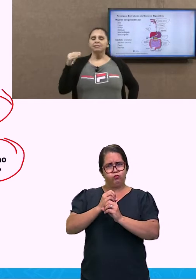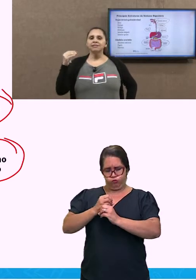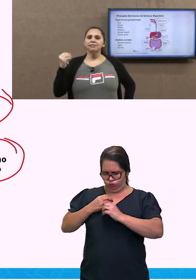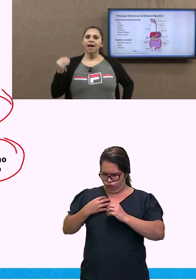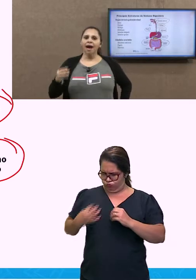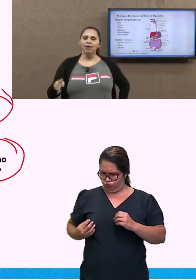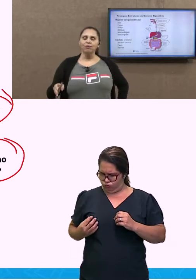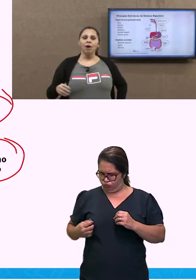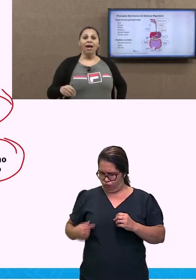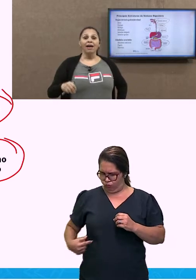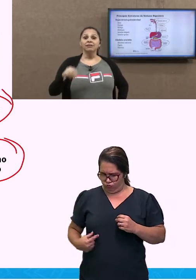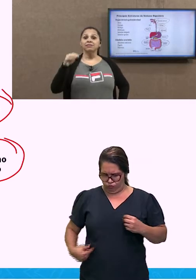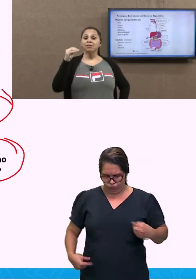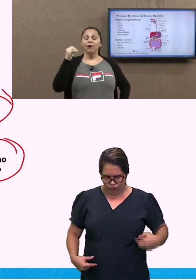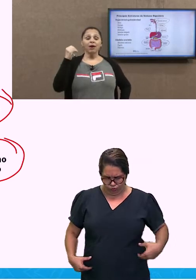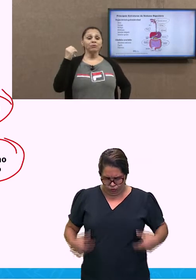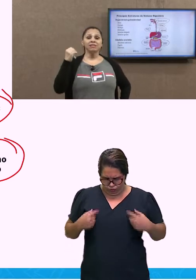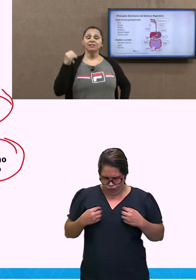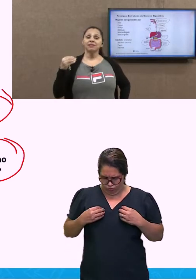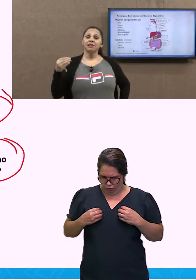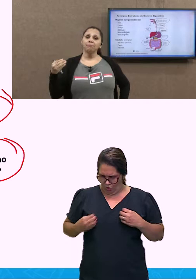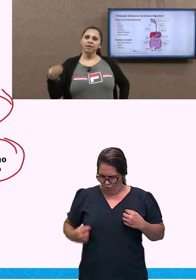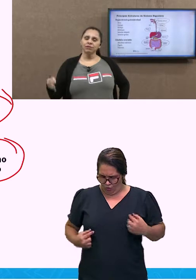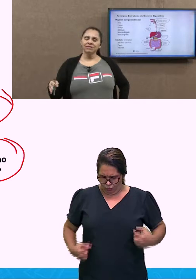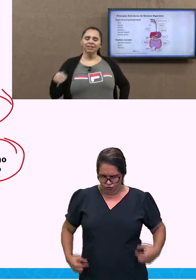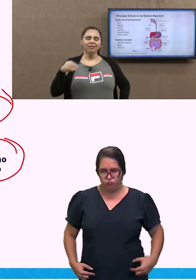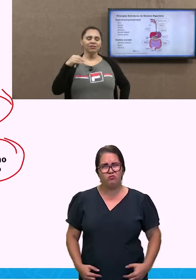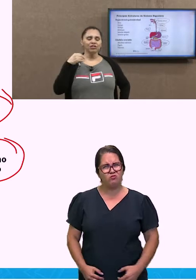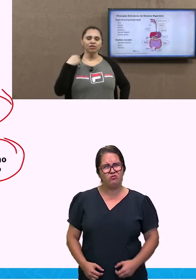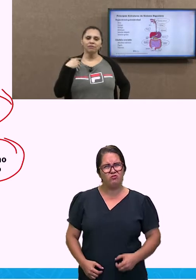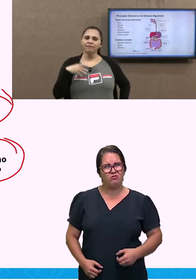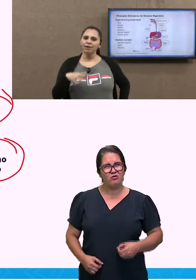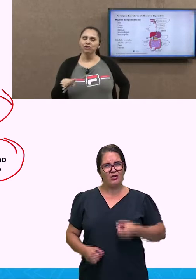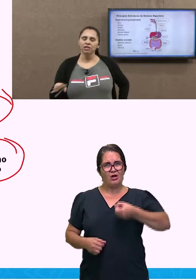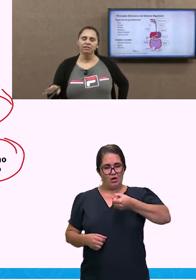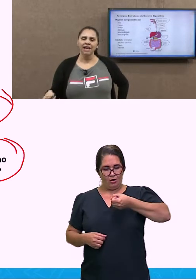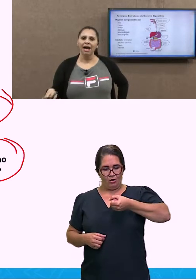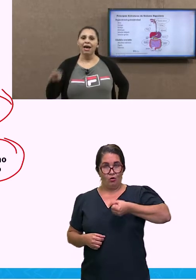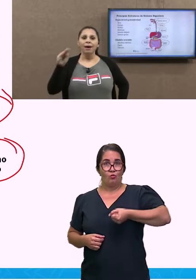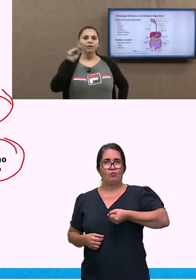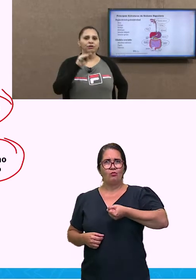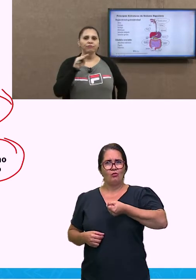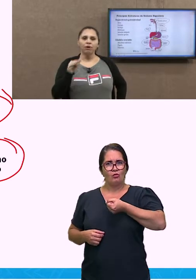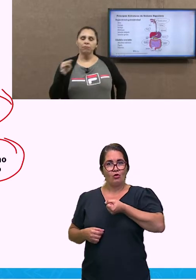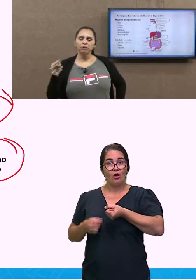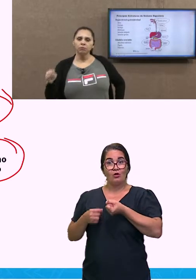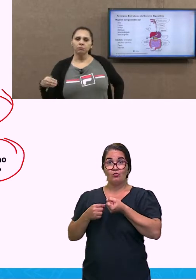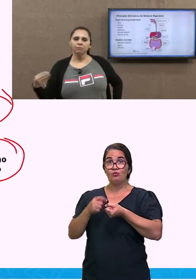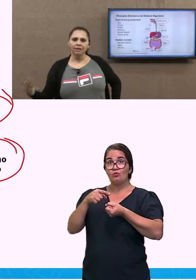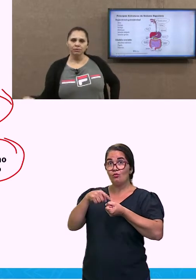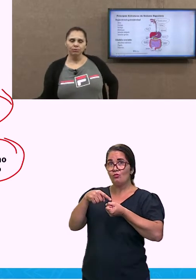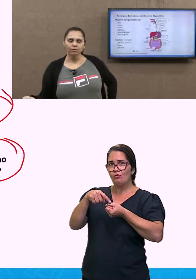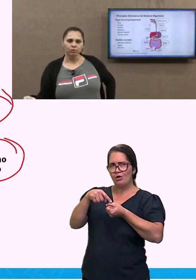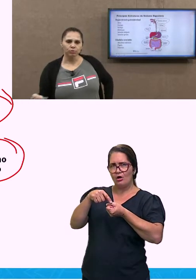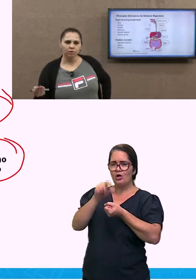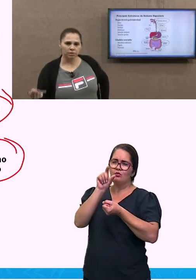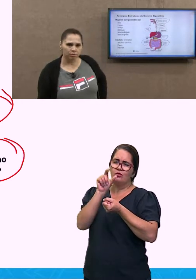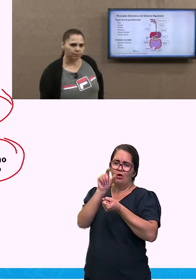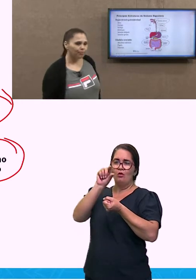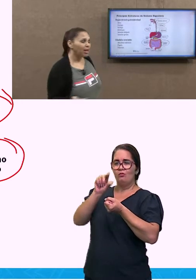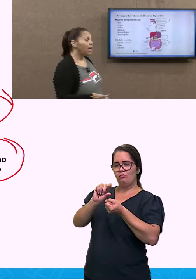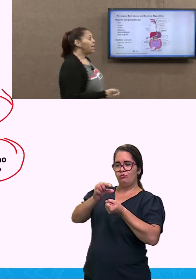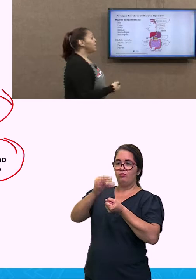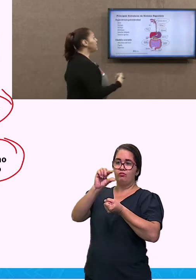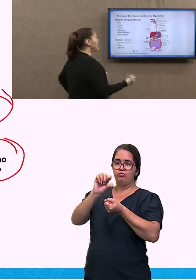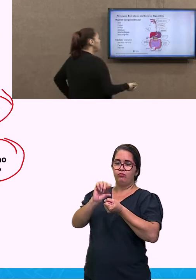é necessário, são os excrementos, aquilo que a gente não vai utilizar de forma alguma mais para o nosso